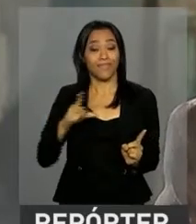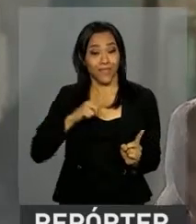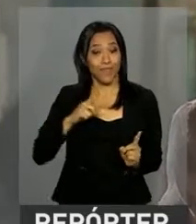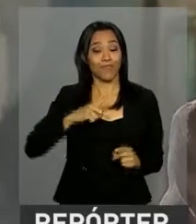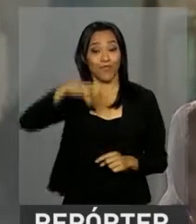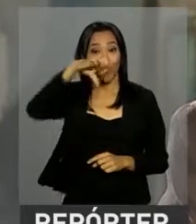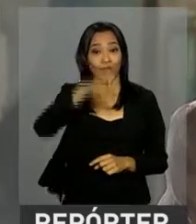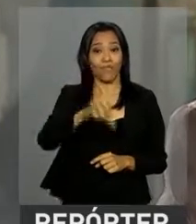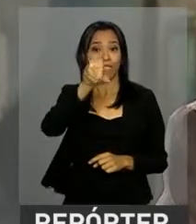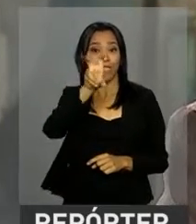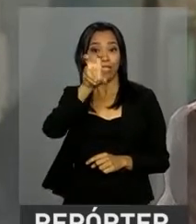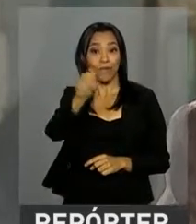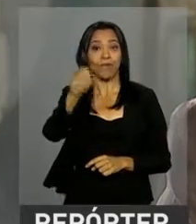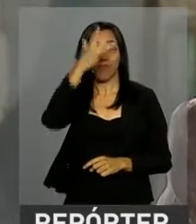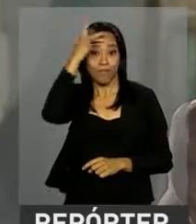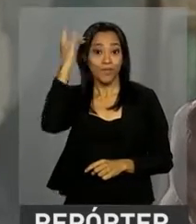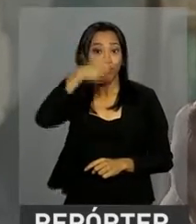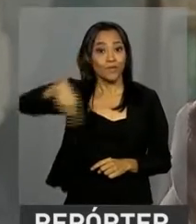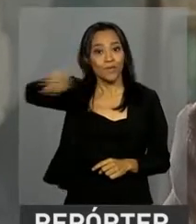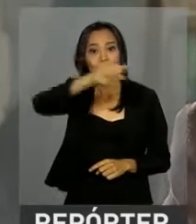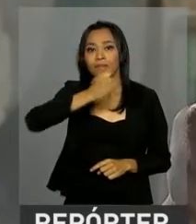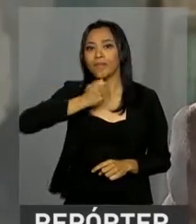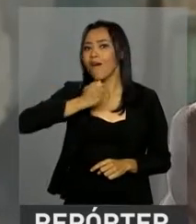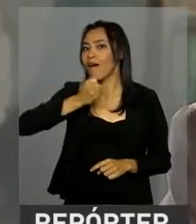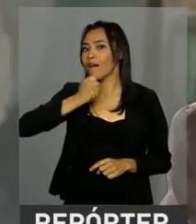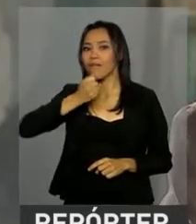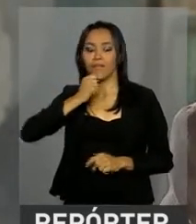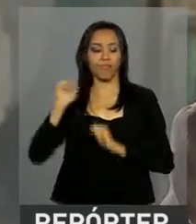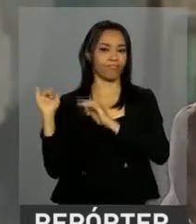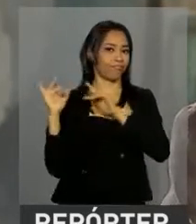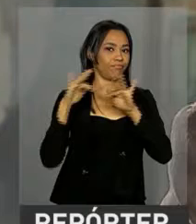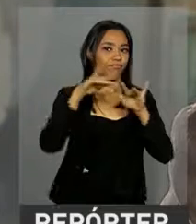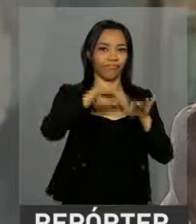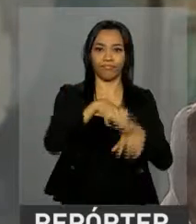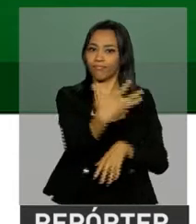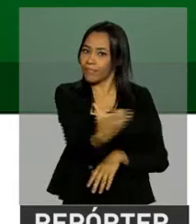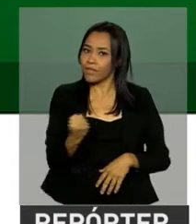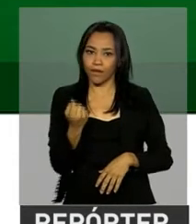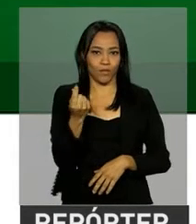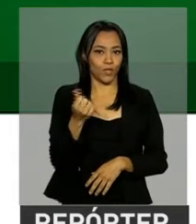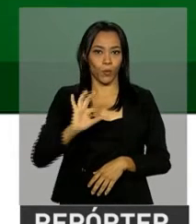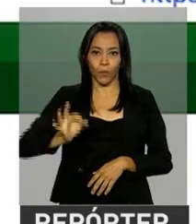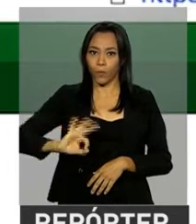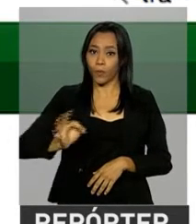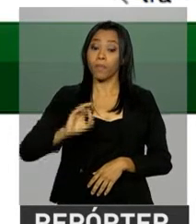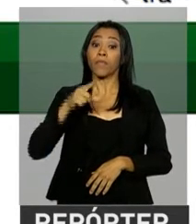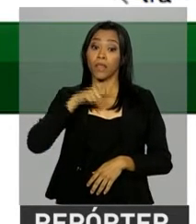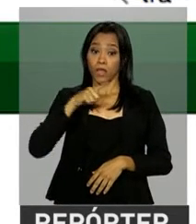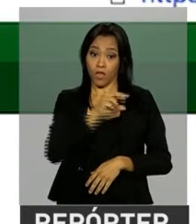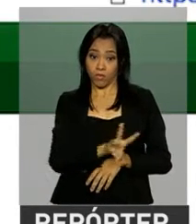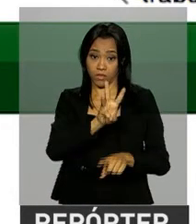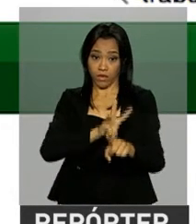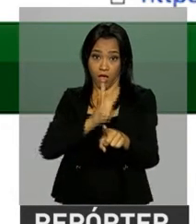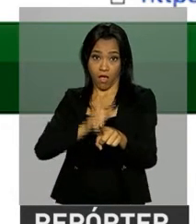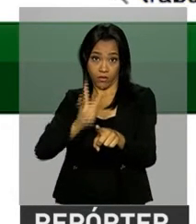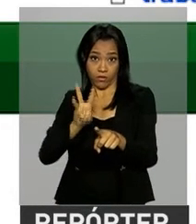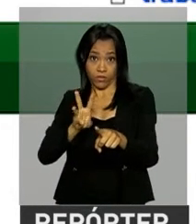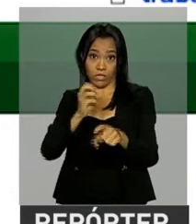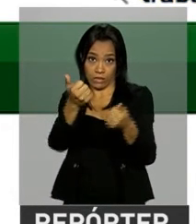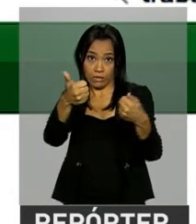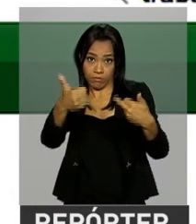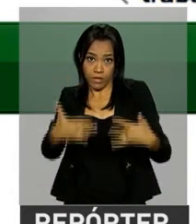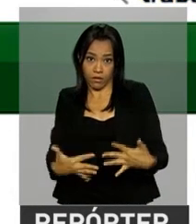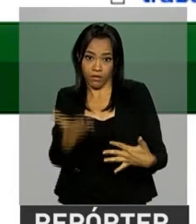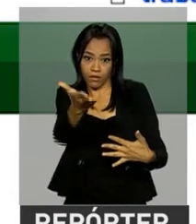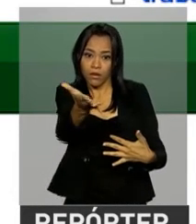950 mil trabalhadores que ainda não compareceram nas agências no site do ministério do trabalho que